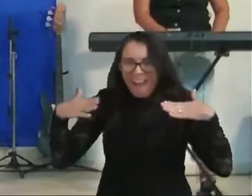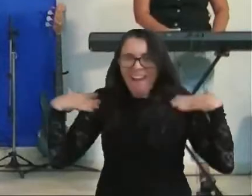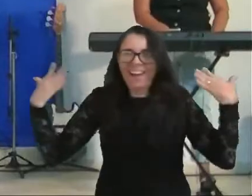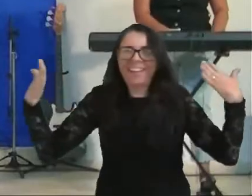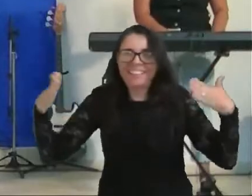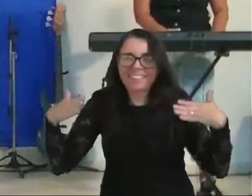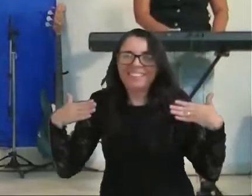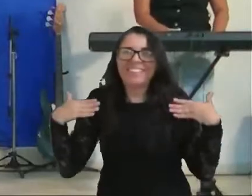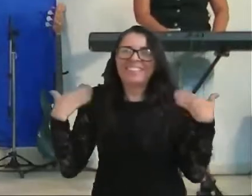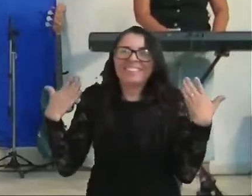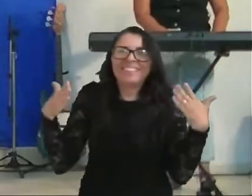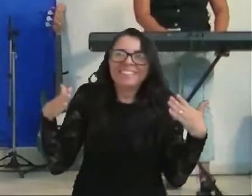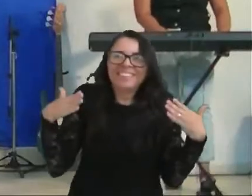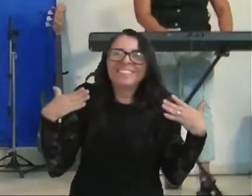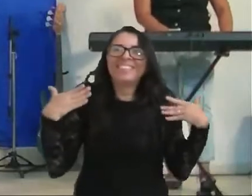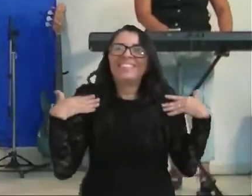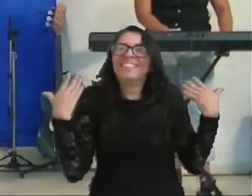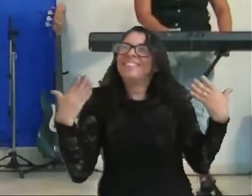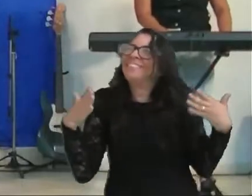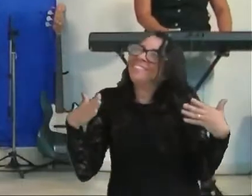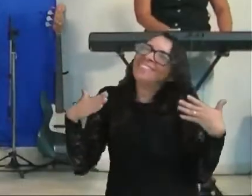fé.